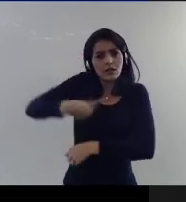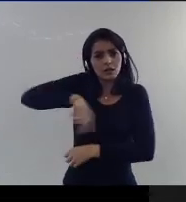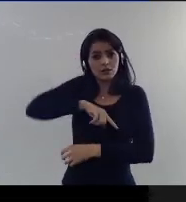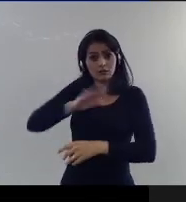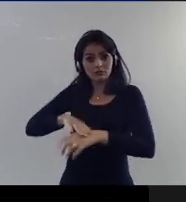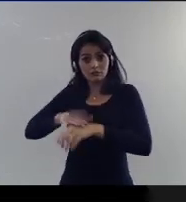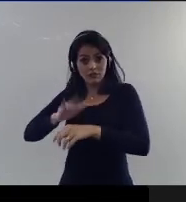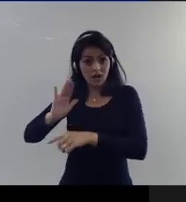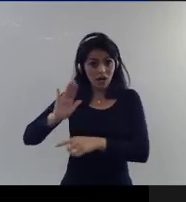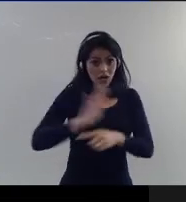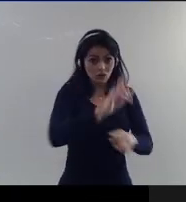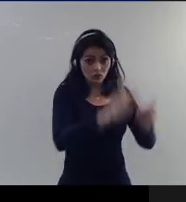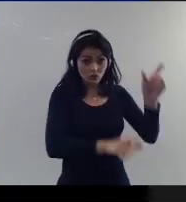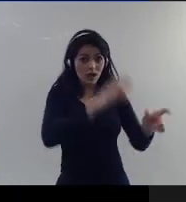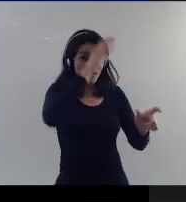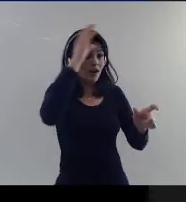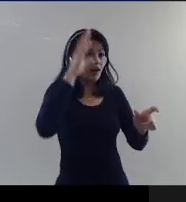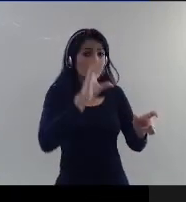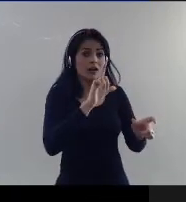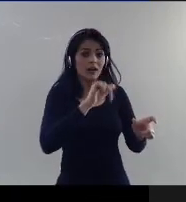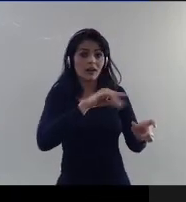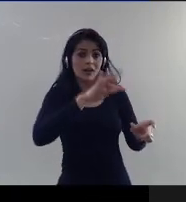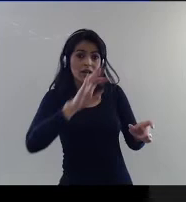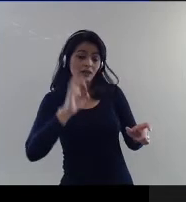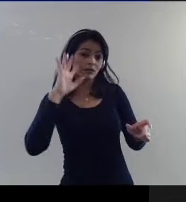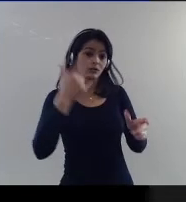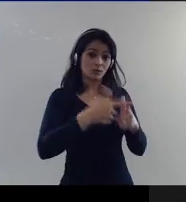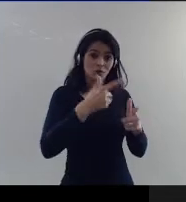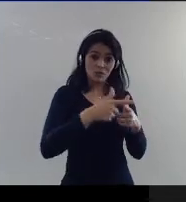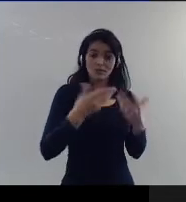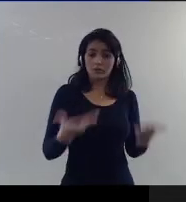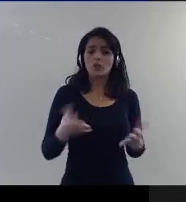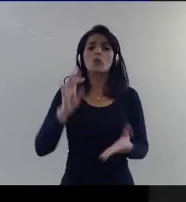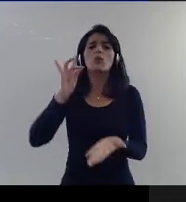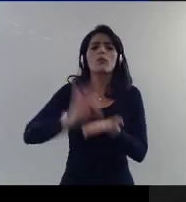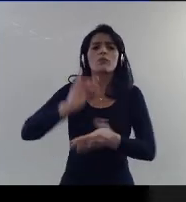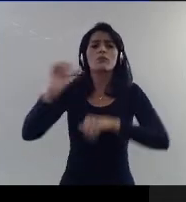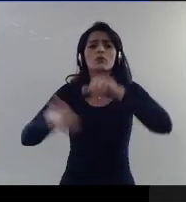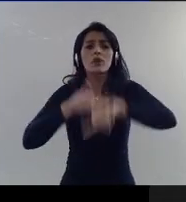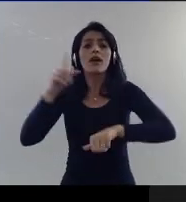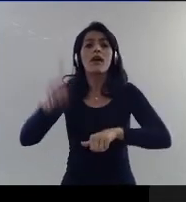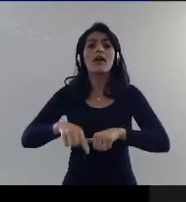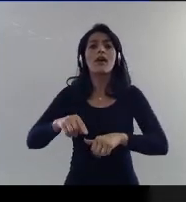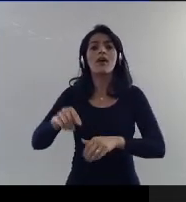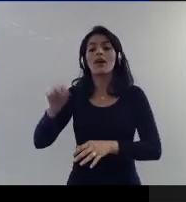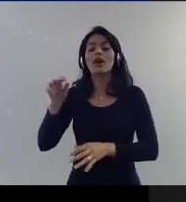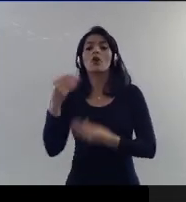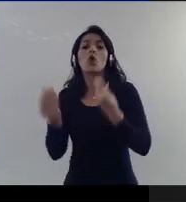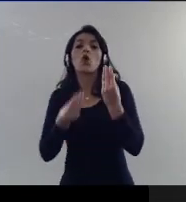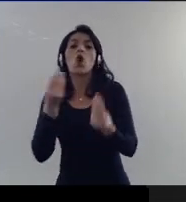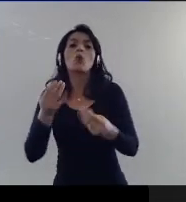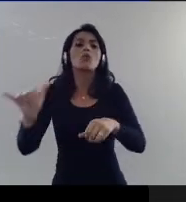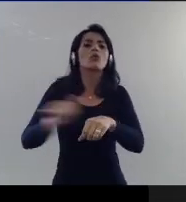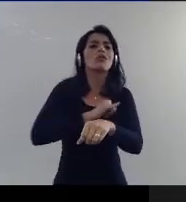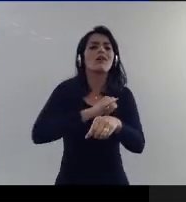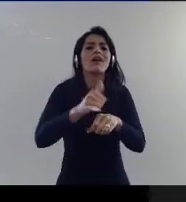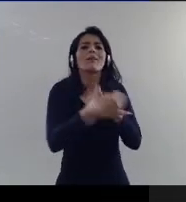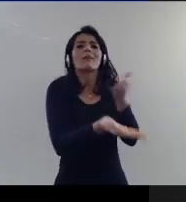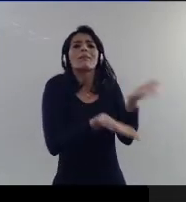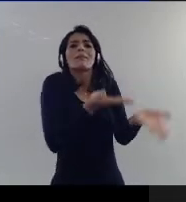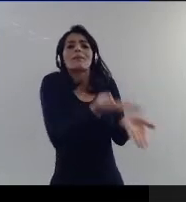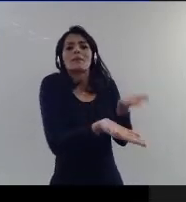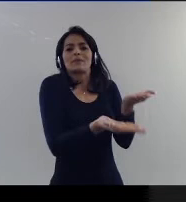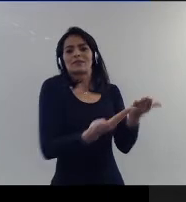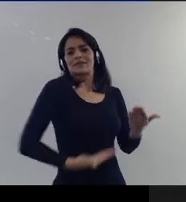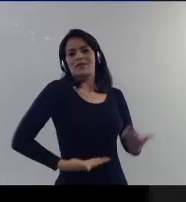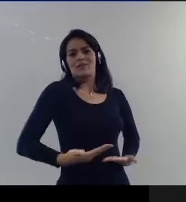nossos clientes a resolver seus problemas. Então, o que realmente está mudando é a prestação de serviços jurídicos, é a forma como a gente faz isso, né? E